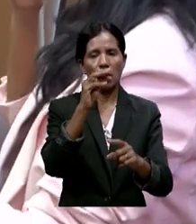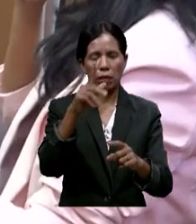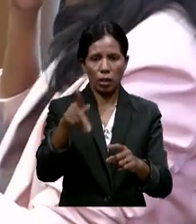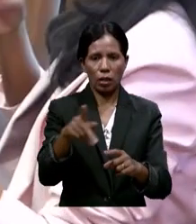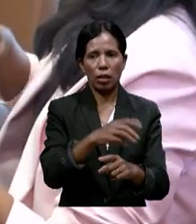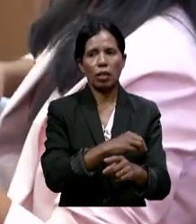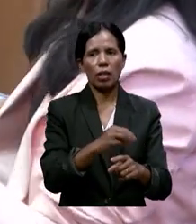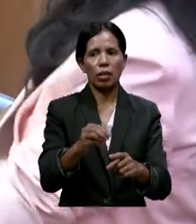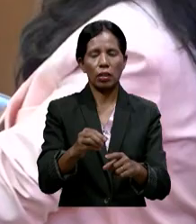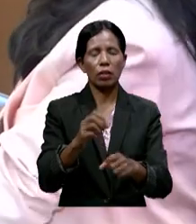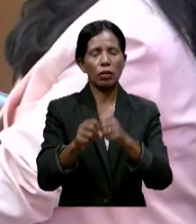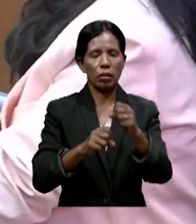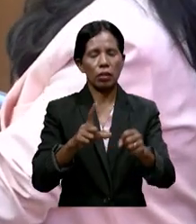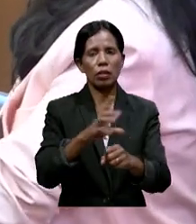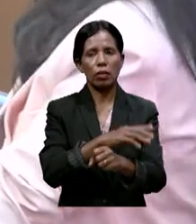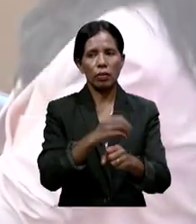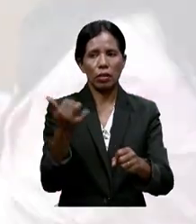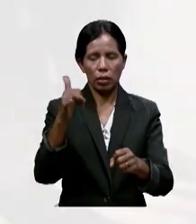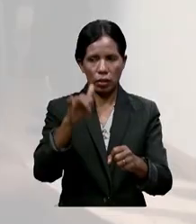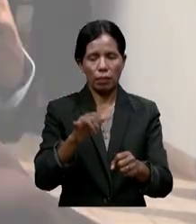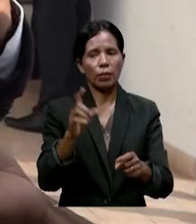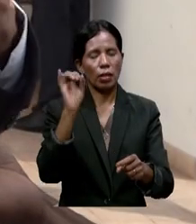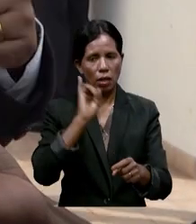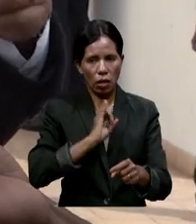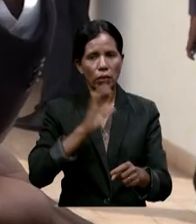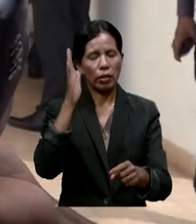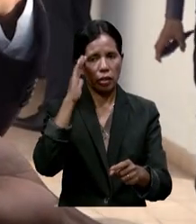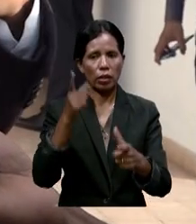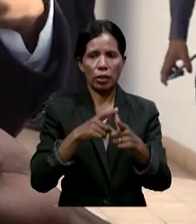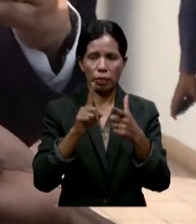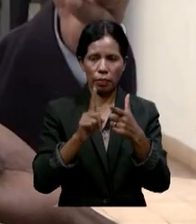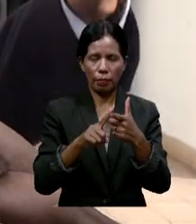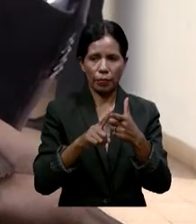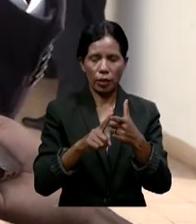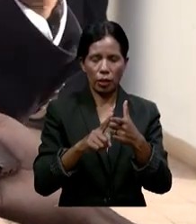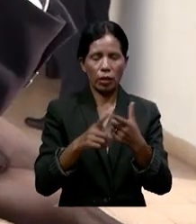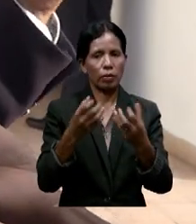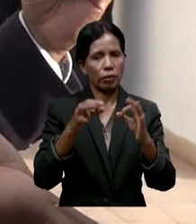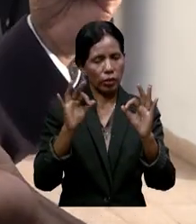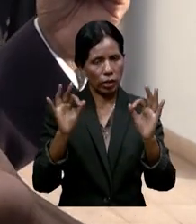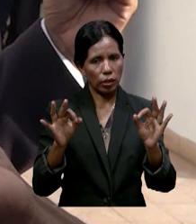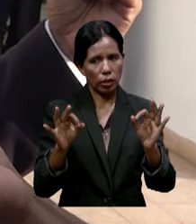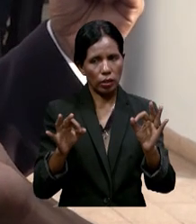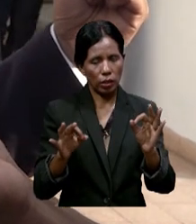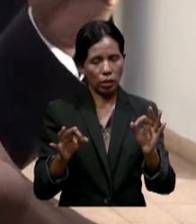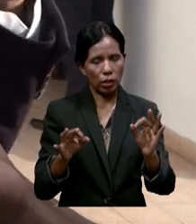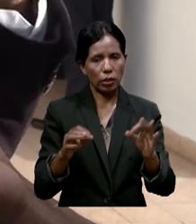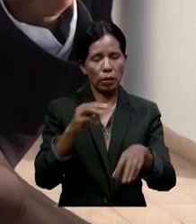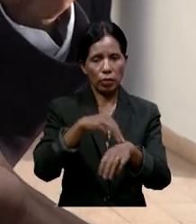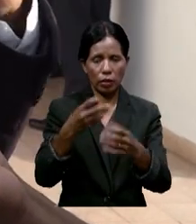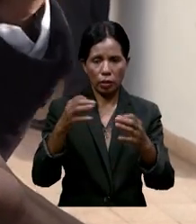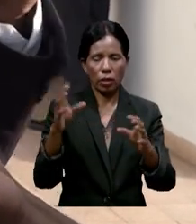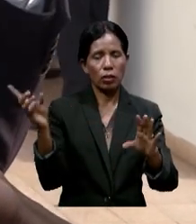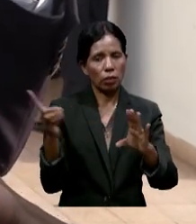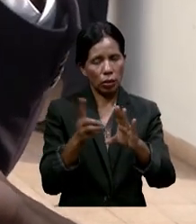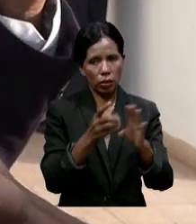makas kusi sosiedade sivil sira. Buat ne beha watene depois de Pasqua dokumento ne seilori me konselo ministro akordu ne